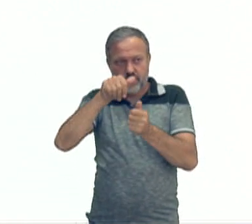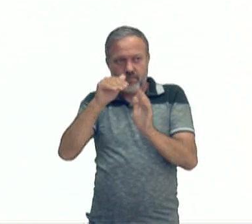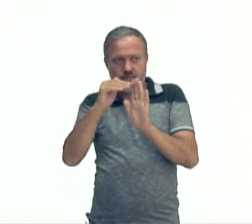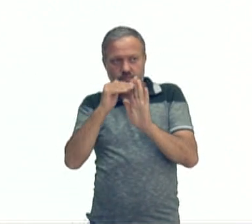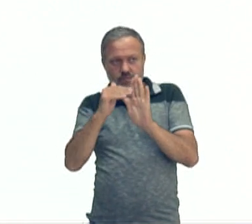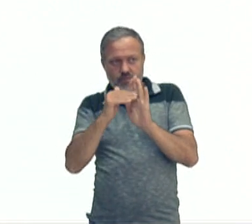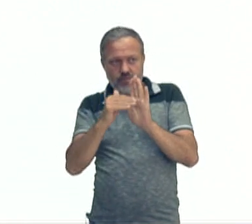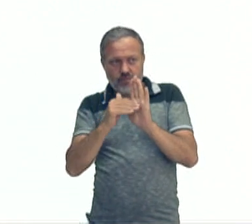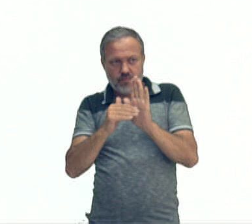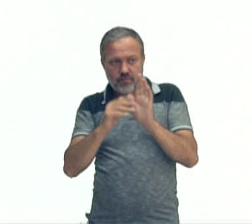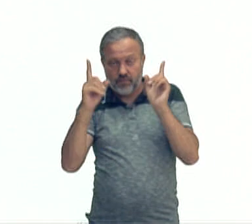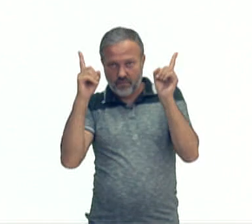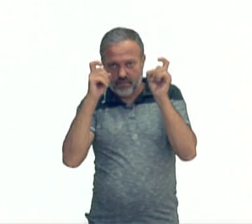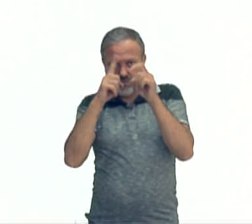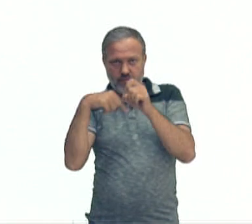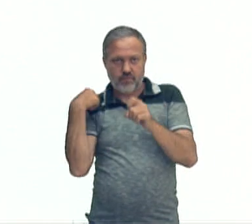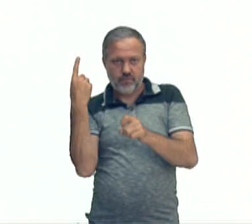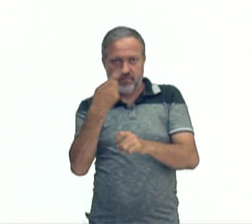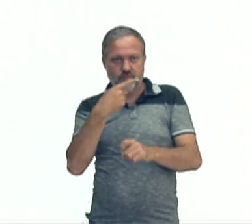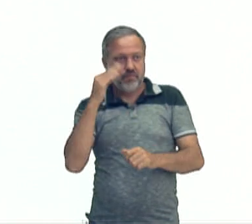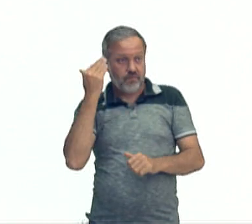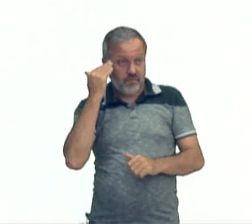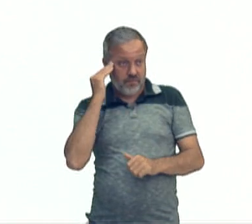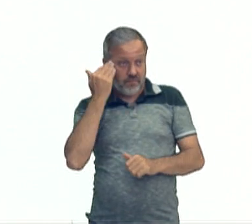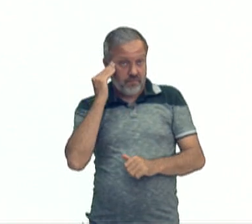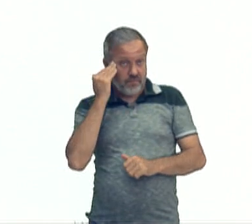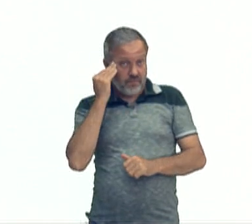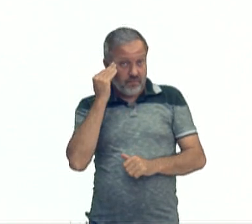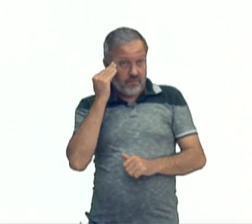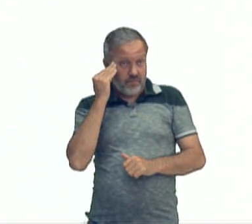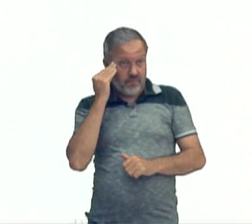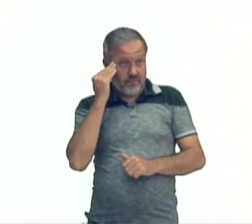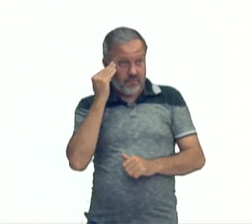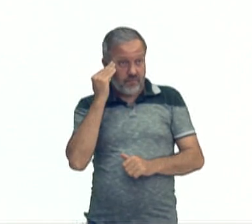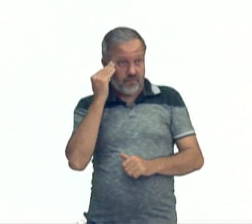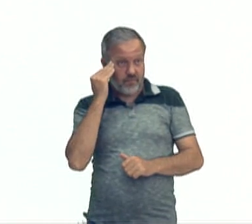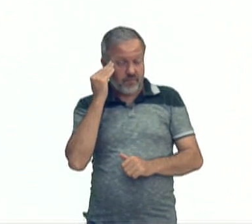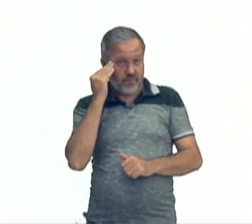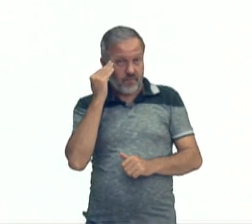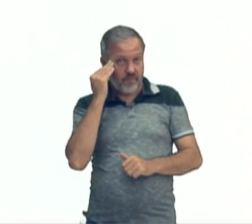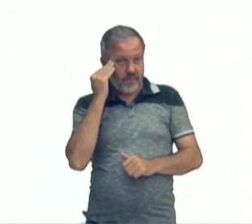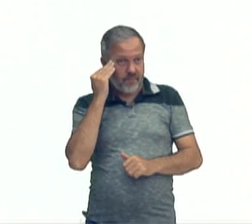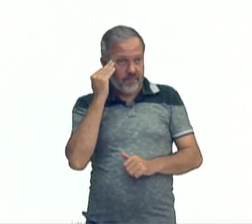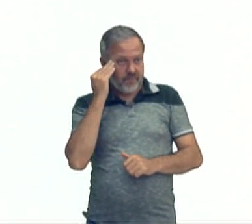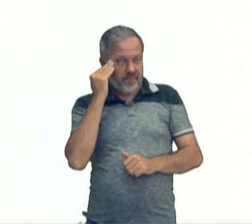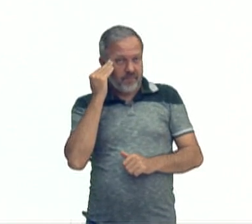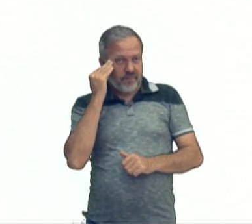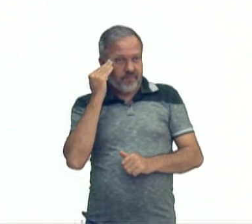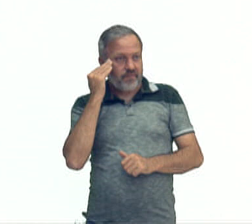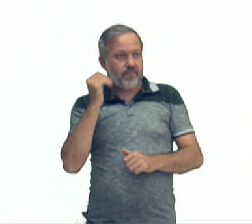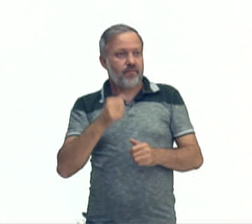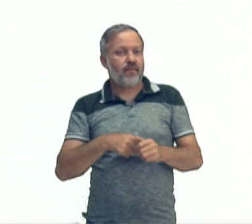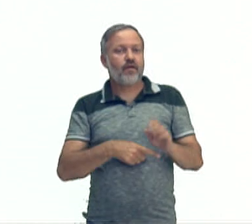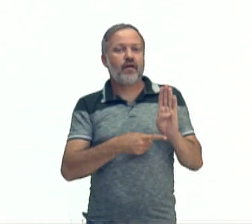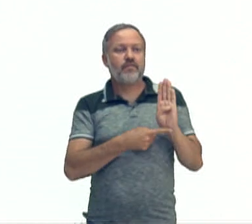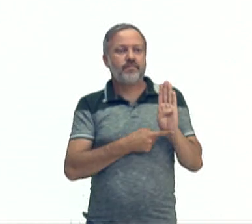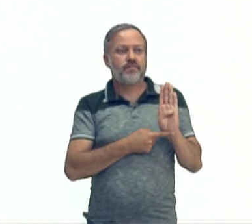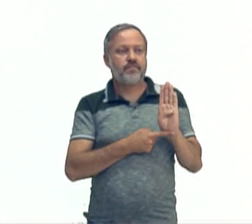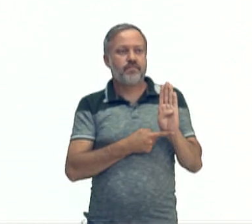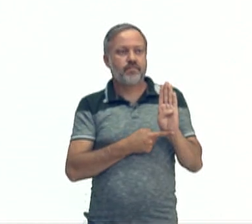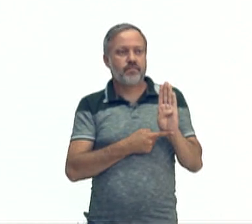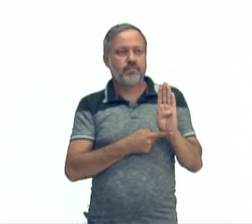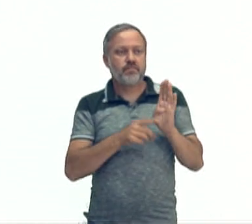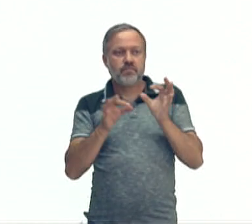que dificulte nosso entendimento. Então a gente regionaliza para complicar nossa vida. Letra